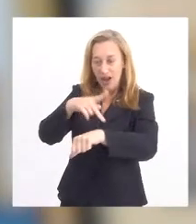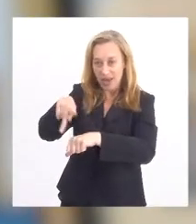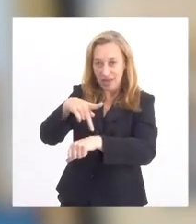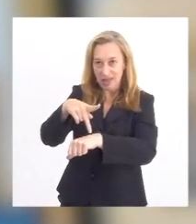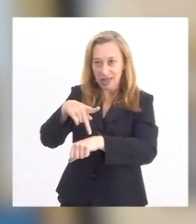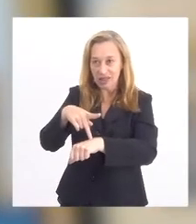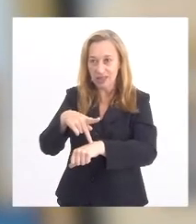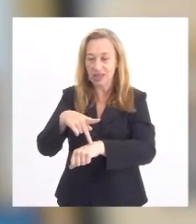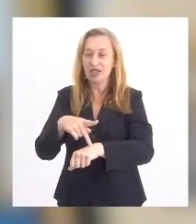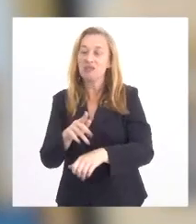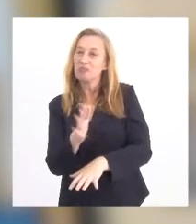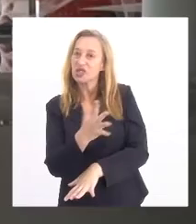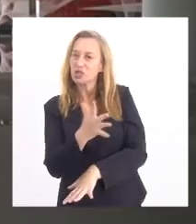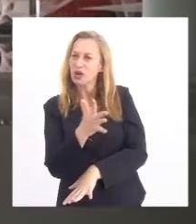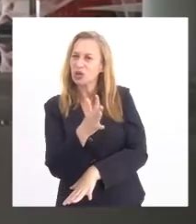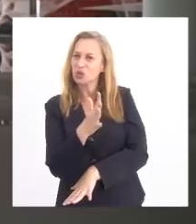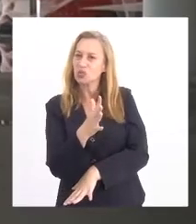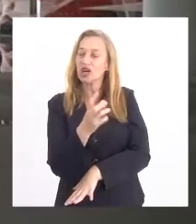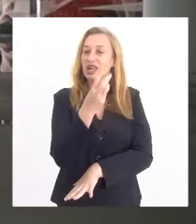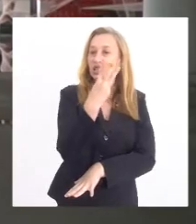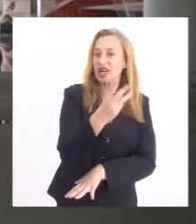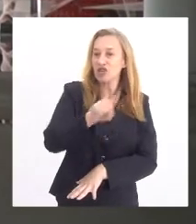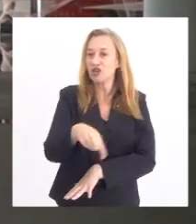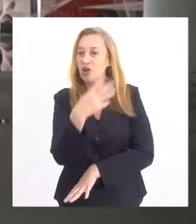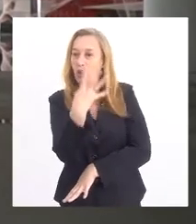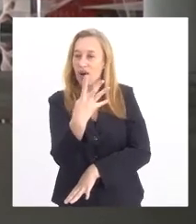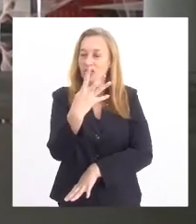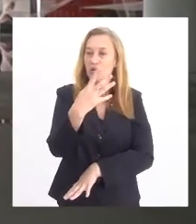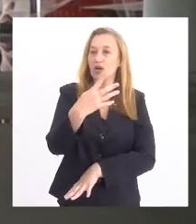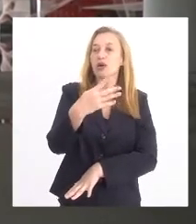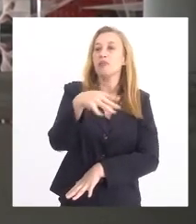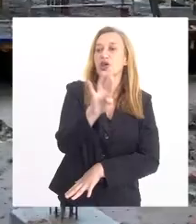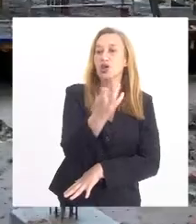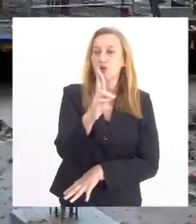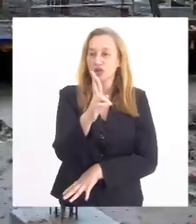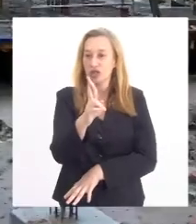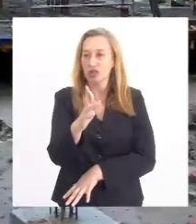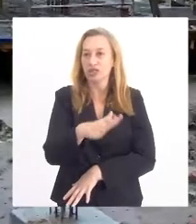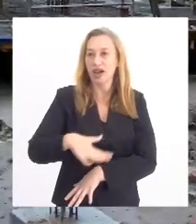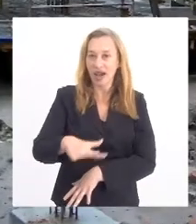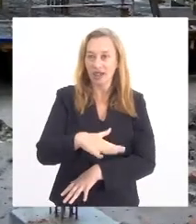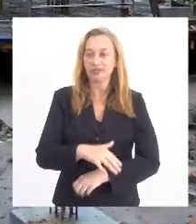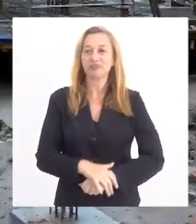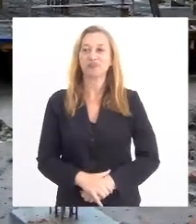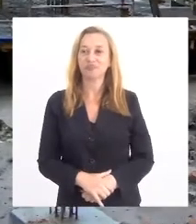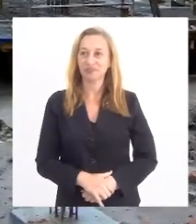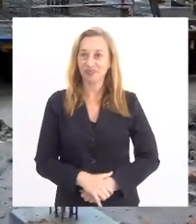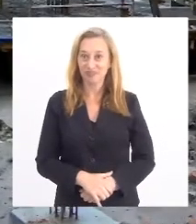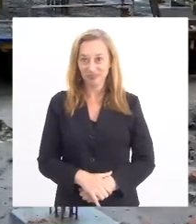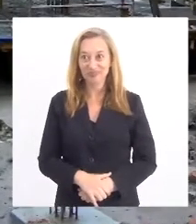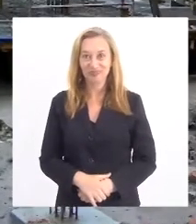envolvem a aplicação de aproximadamente 3,4 bilhões do setor O